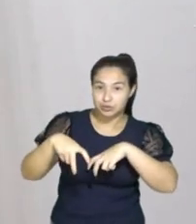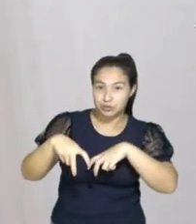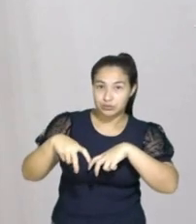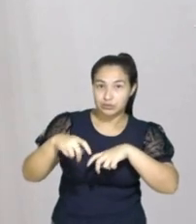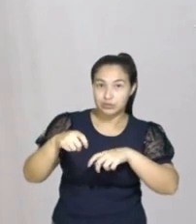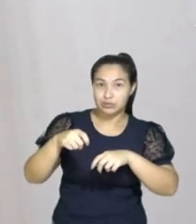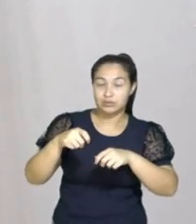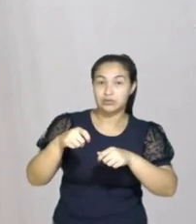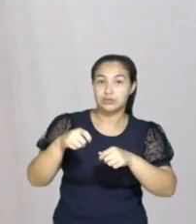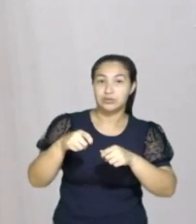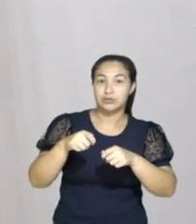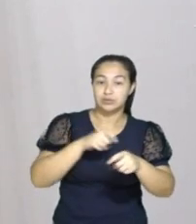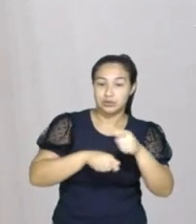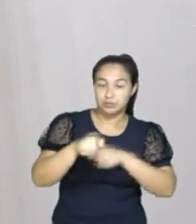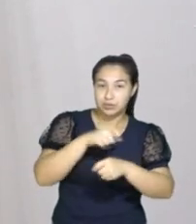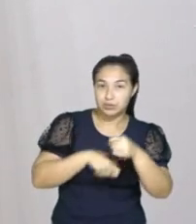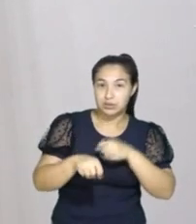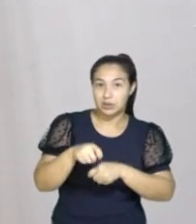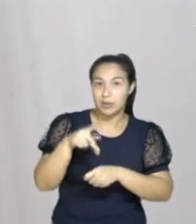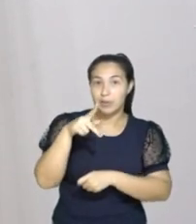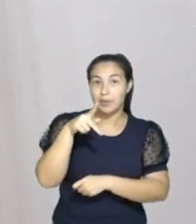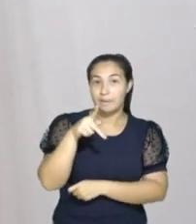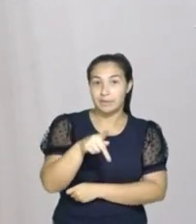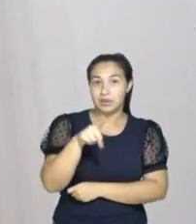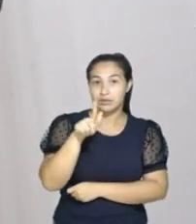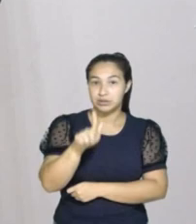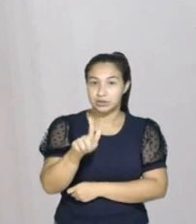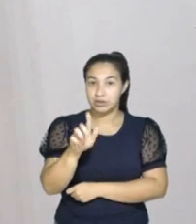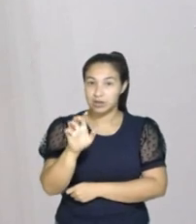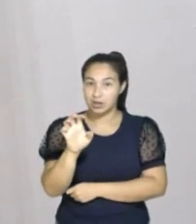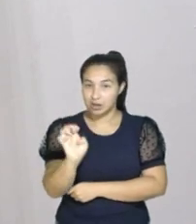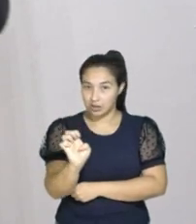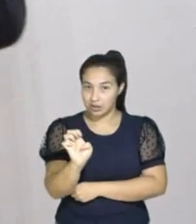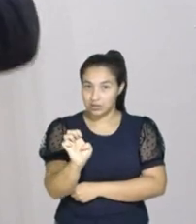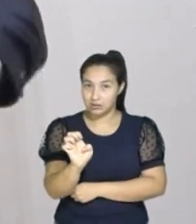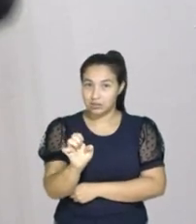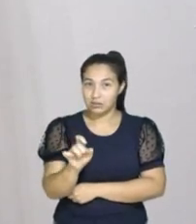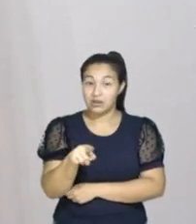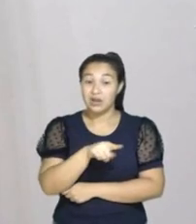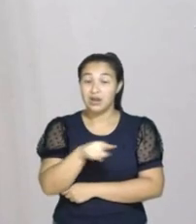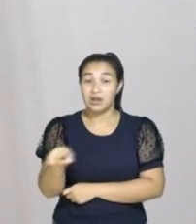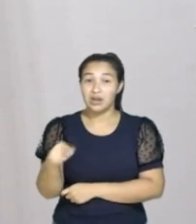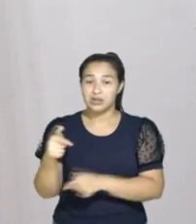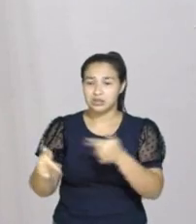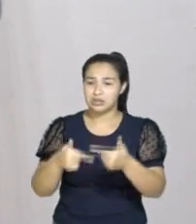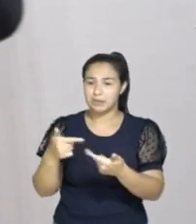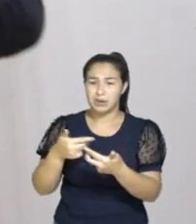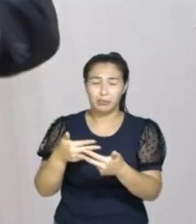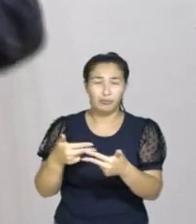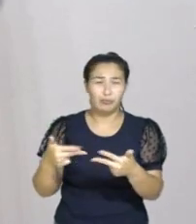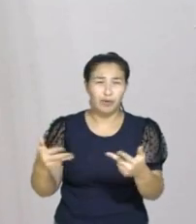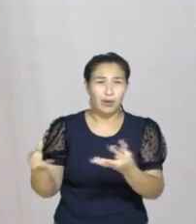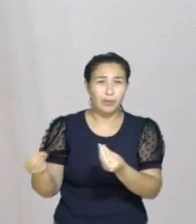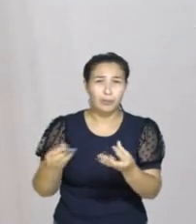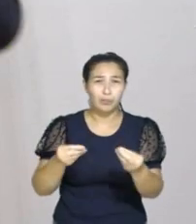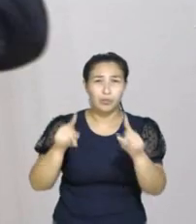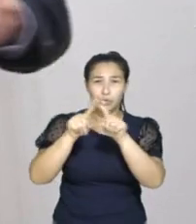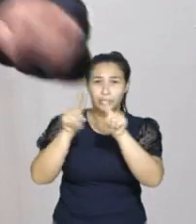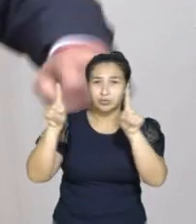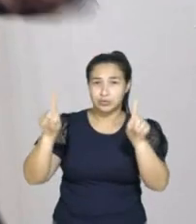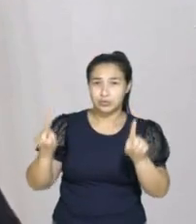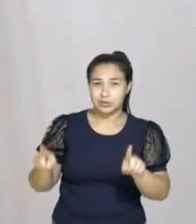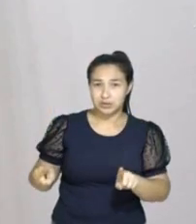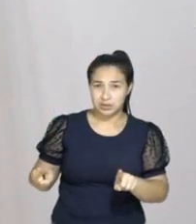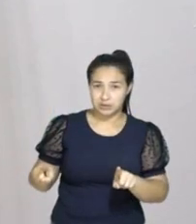A Procuradoria Geral do Estado com funções cheio de servidor lotado de servidor